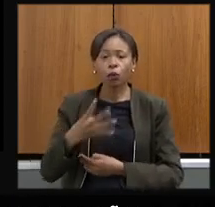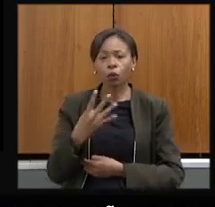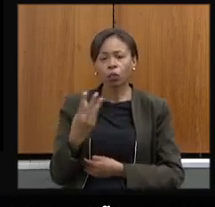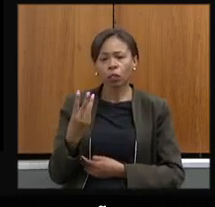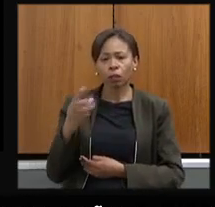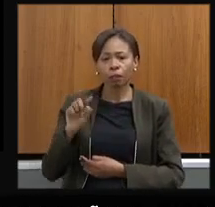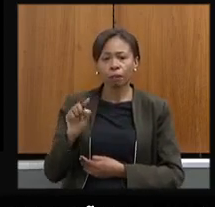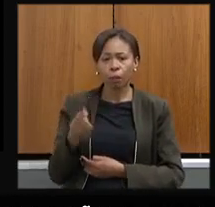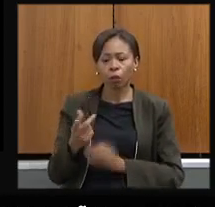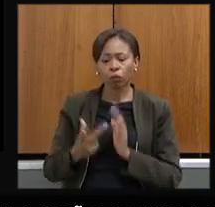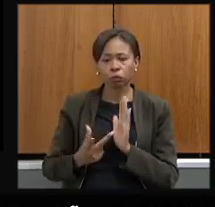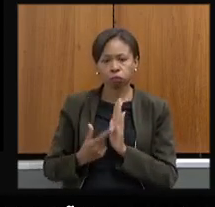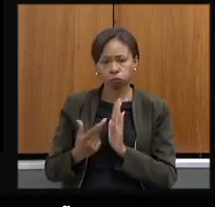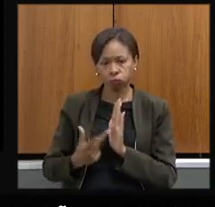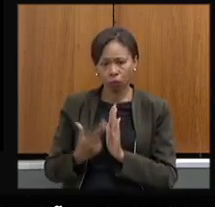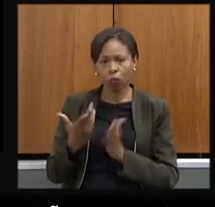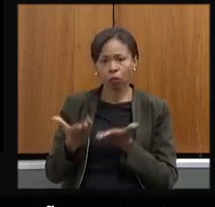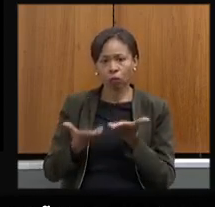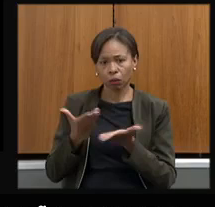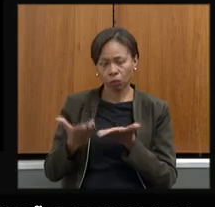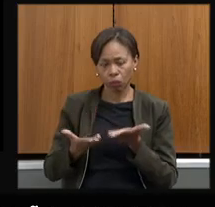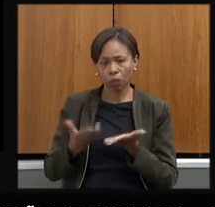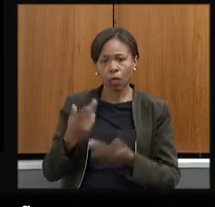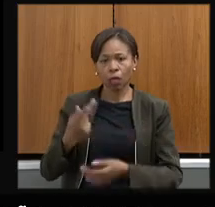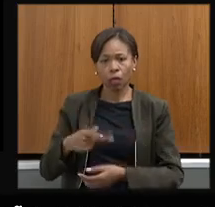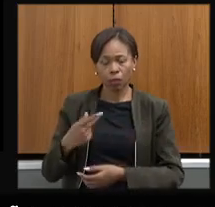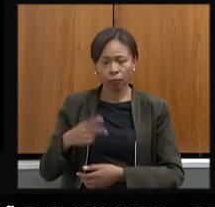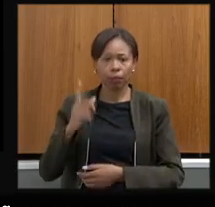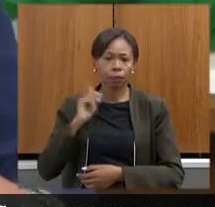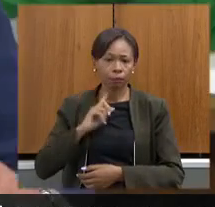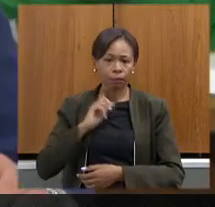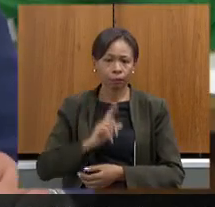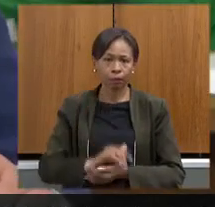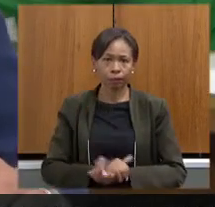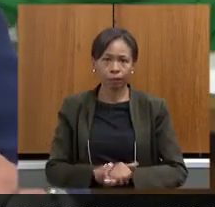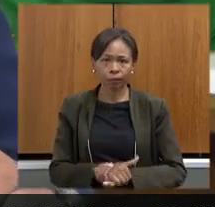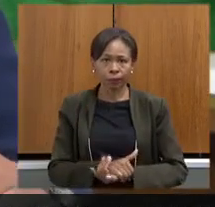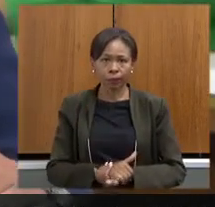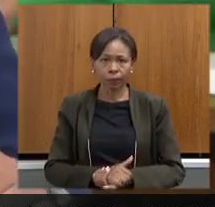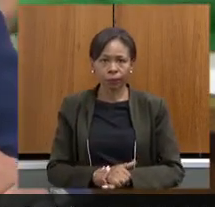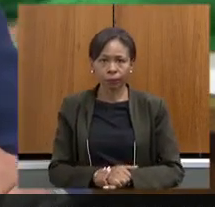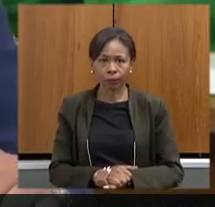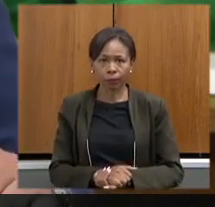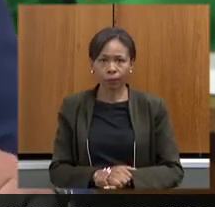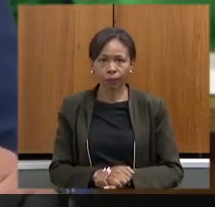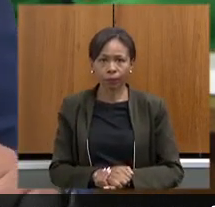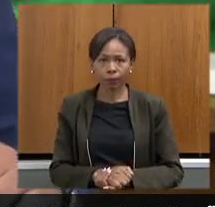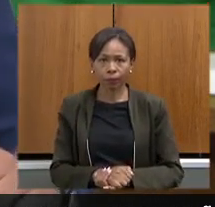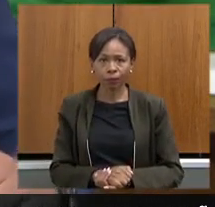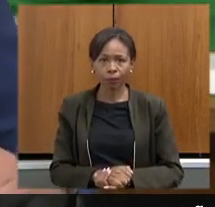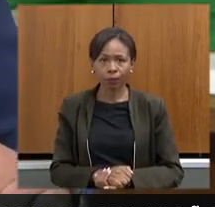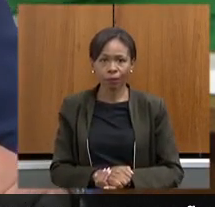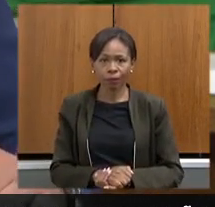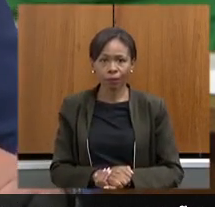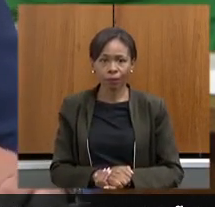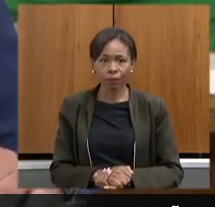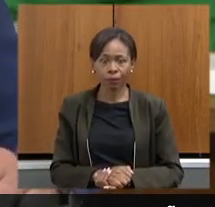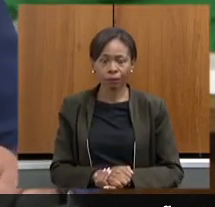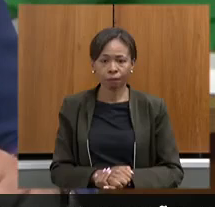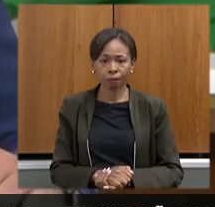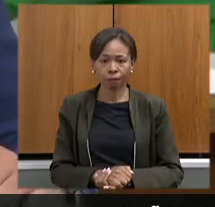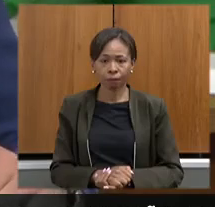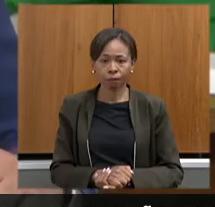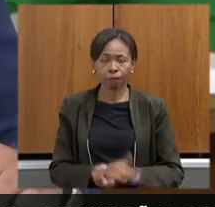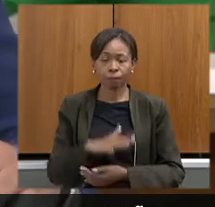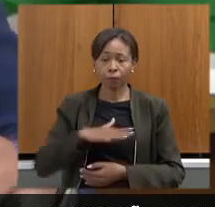procedimentos de saúde de cirurgia eletiva nós E aí e na pasta